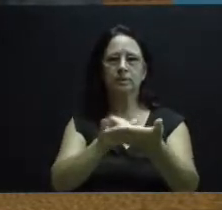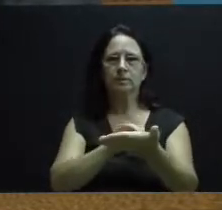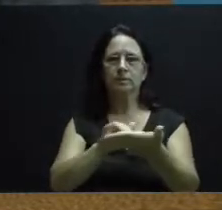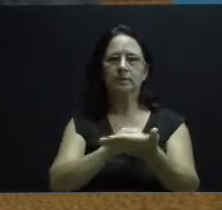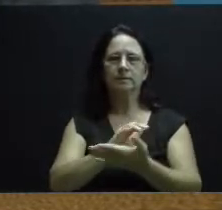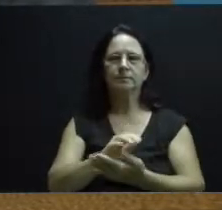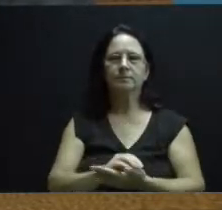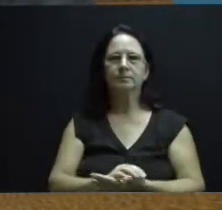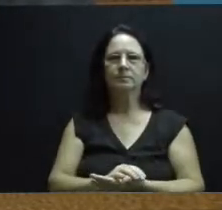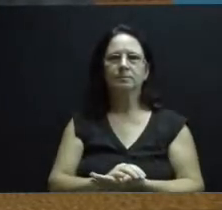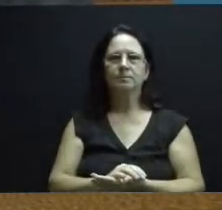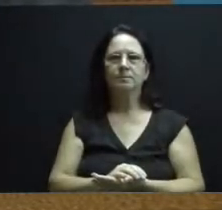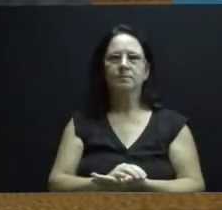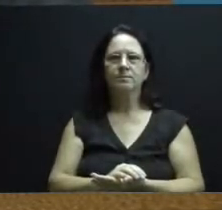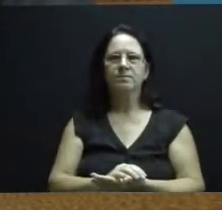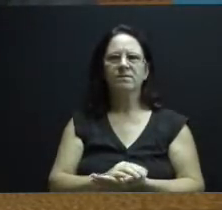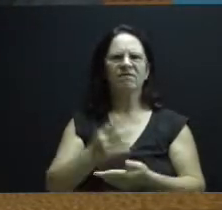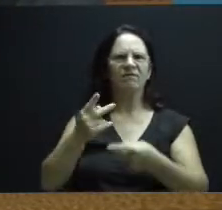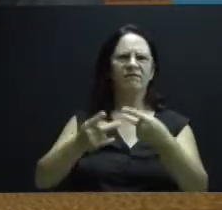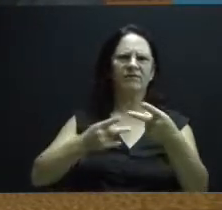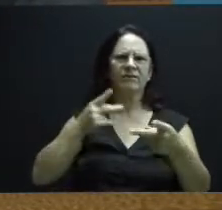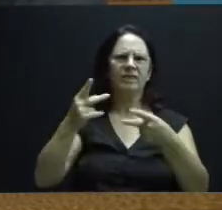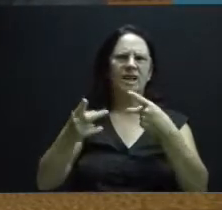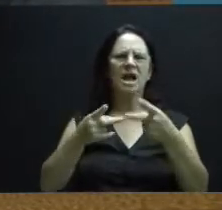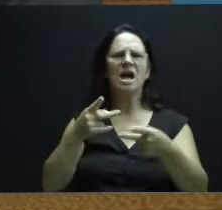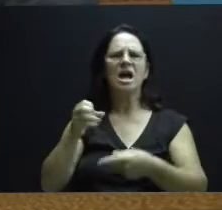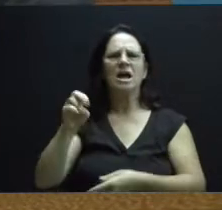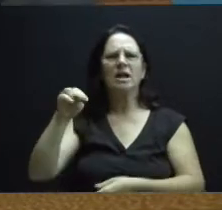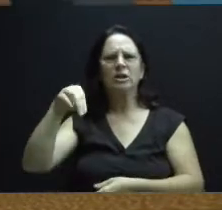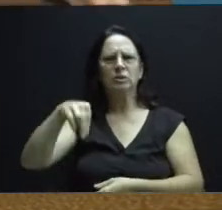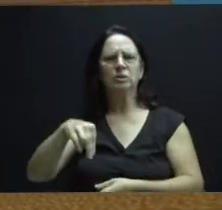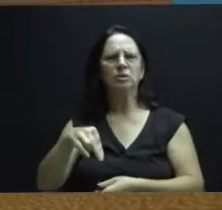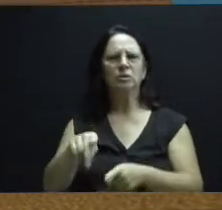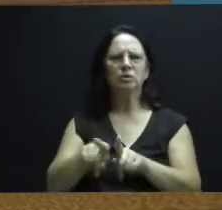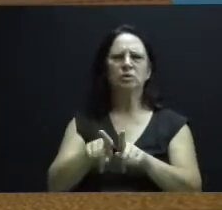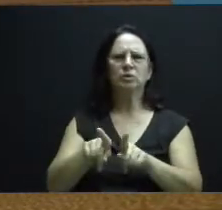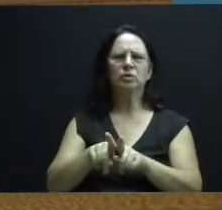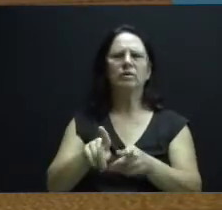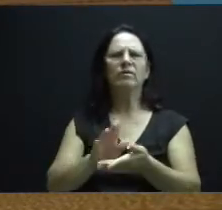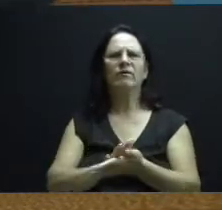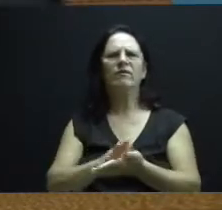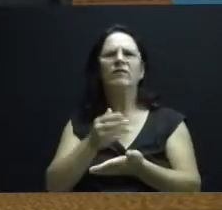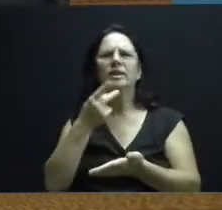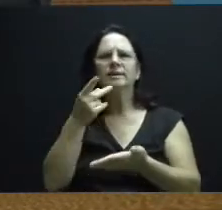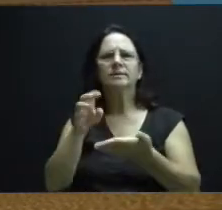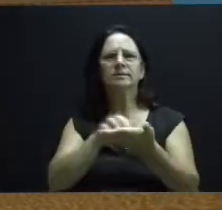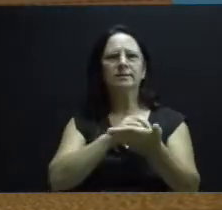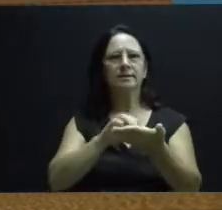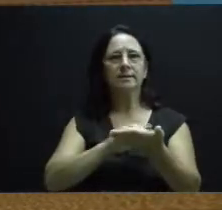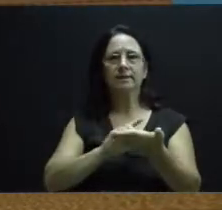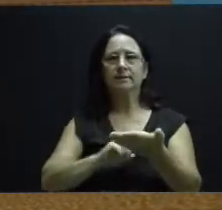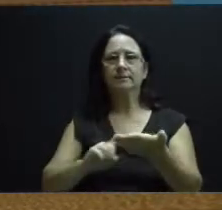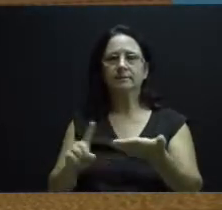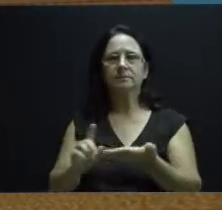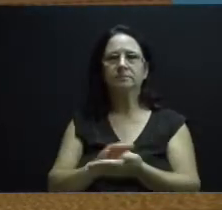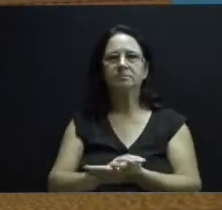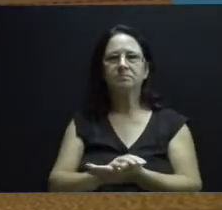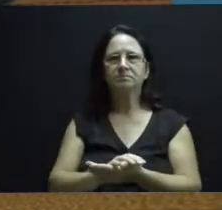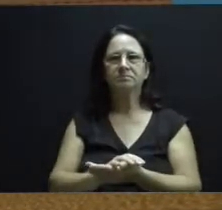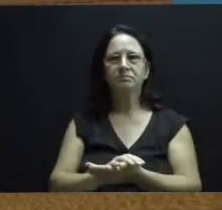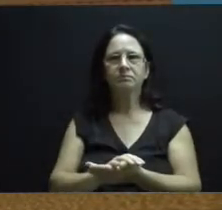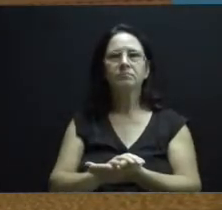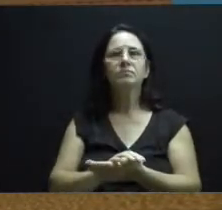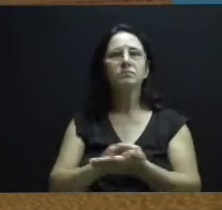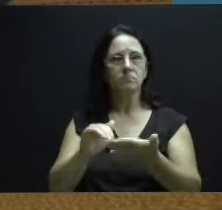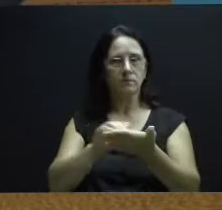eu não vou falar aqui há mais um anderson está sendo antiético em falar do secretário pessoal secretaria de